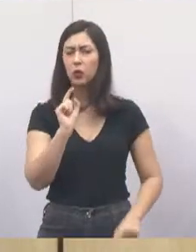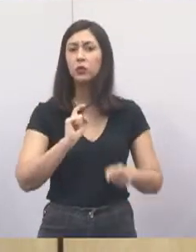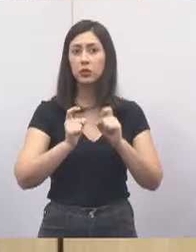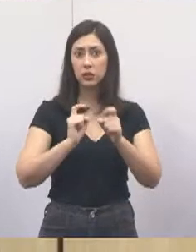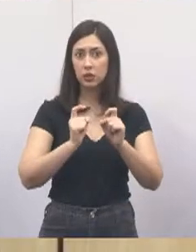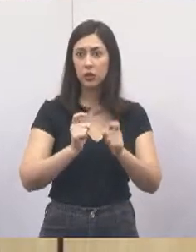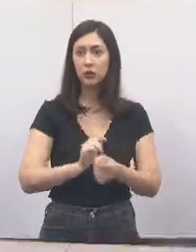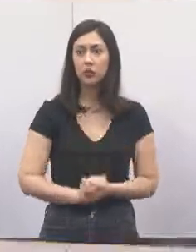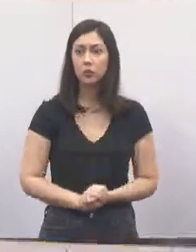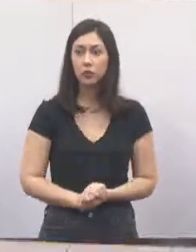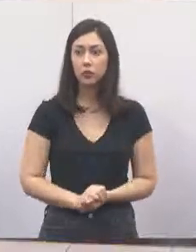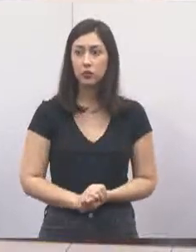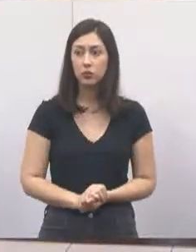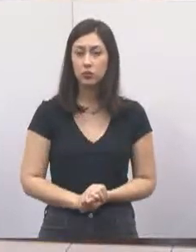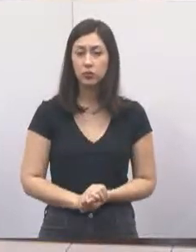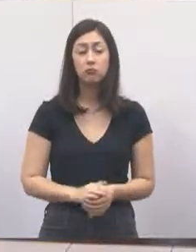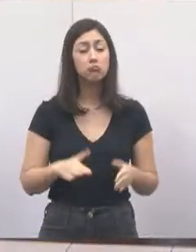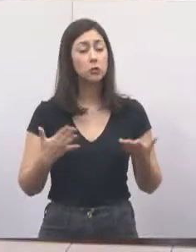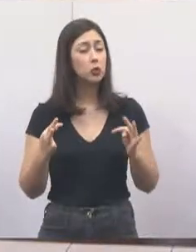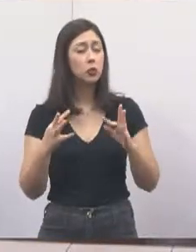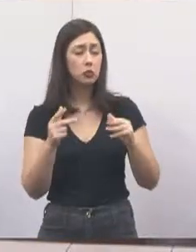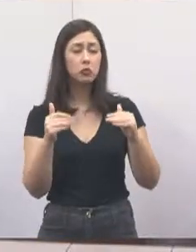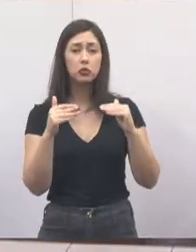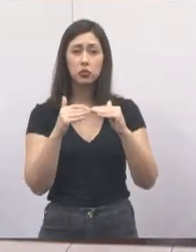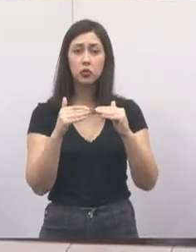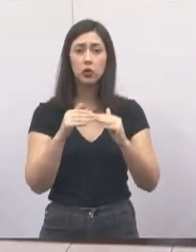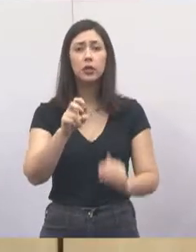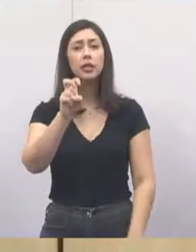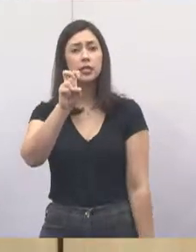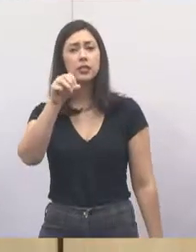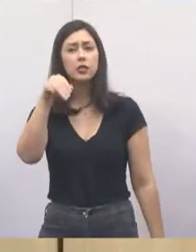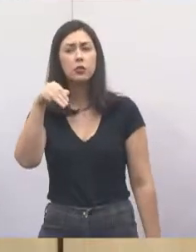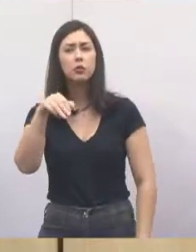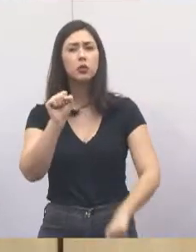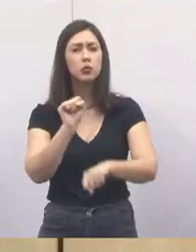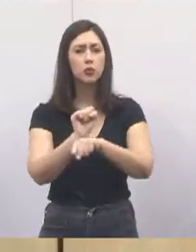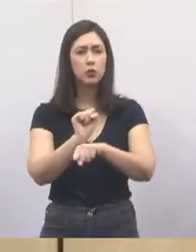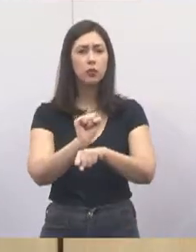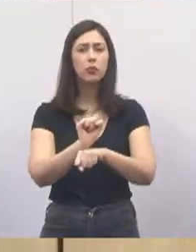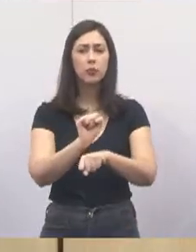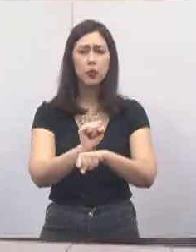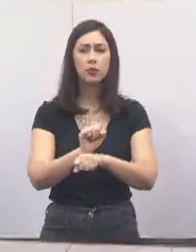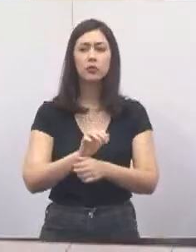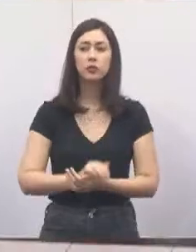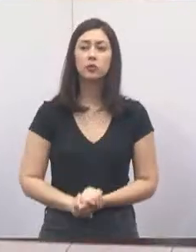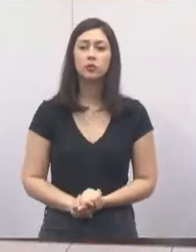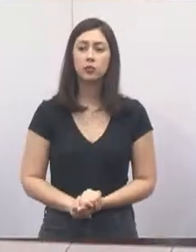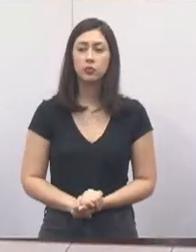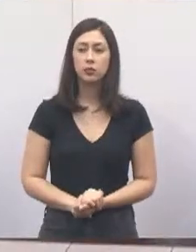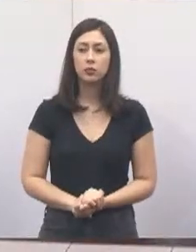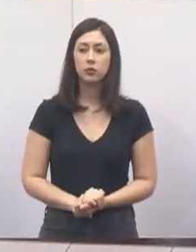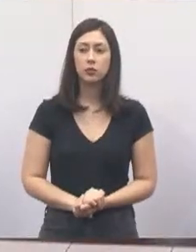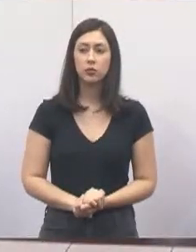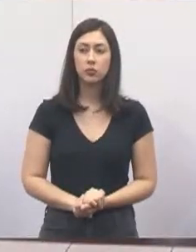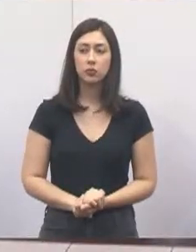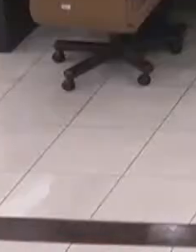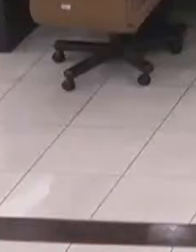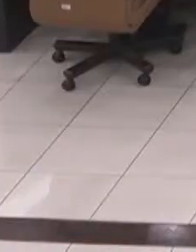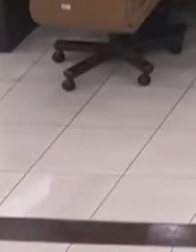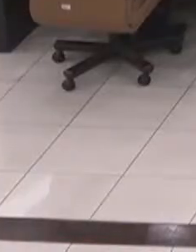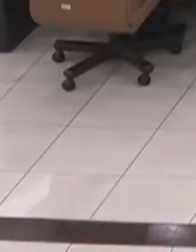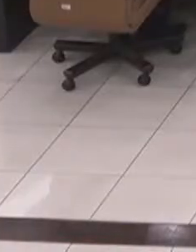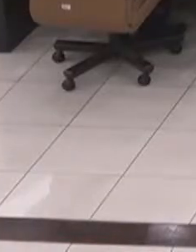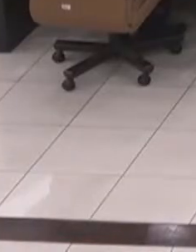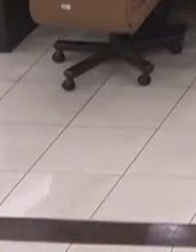a sessão não aguento nenhum objeção cinco minutos sessão suspensa já já